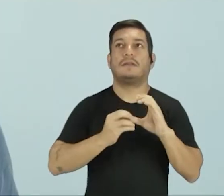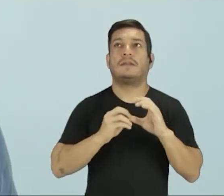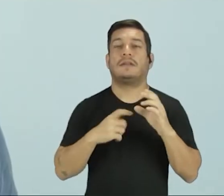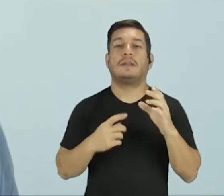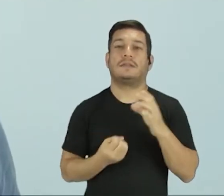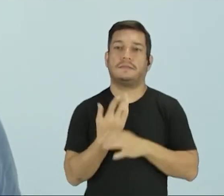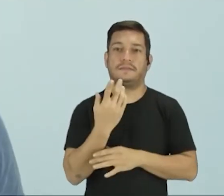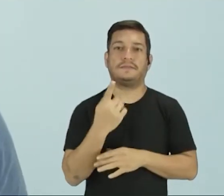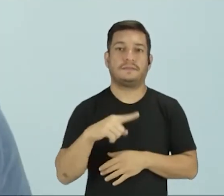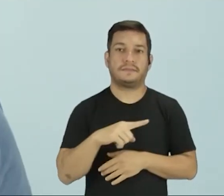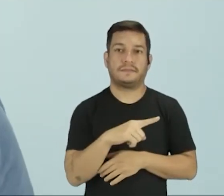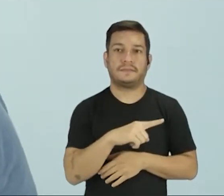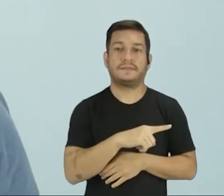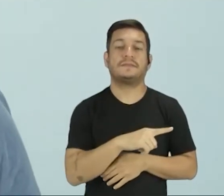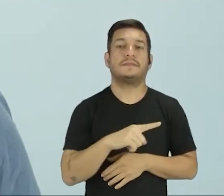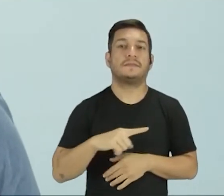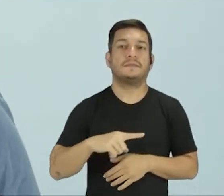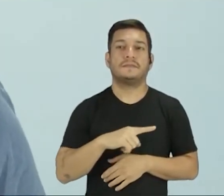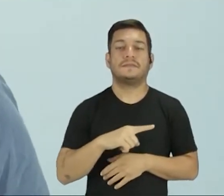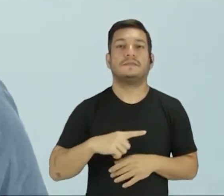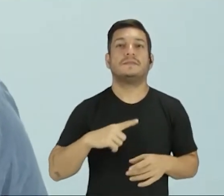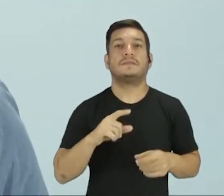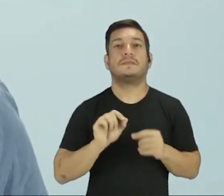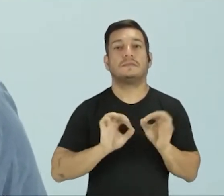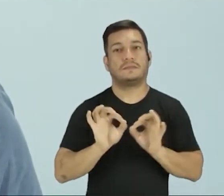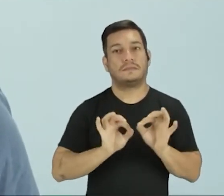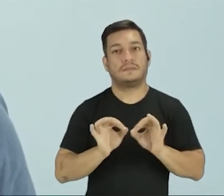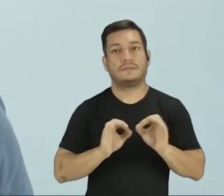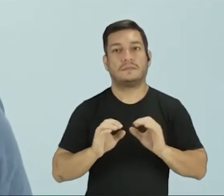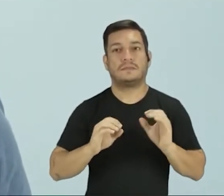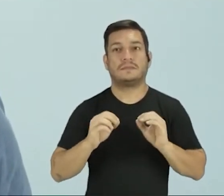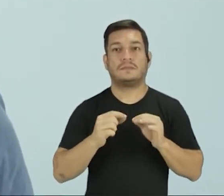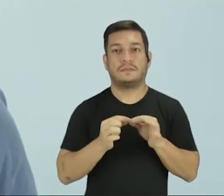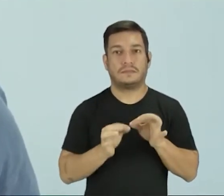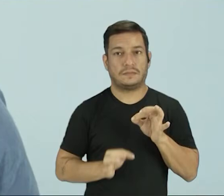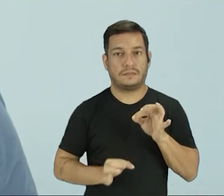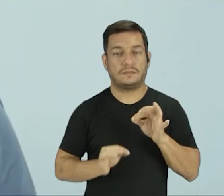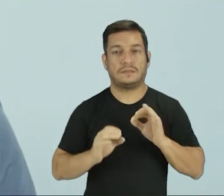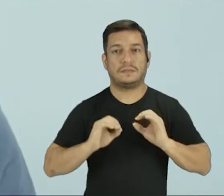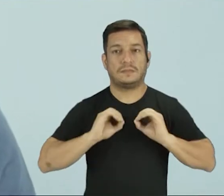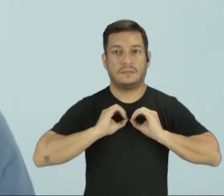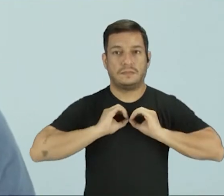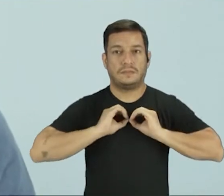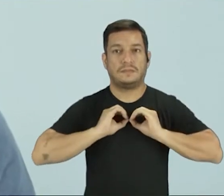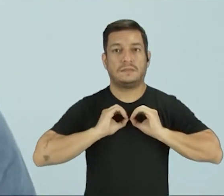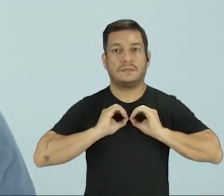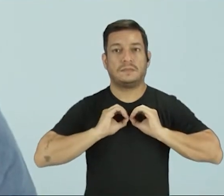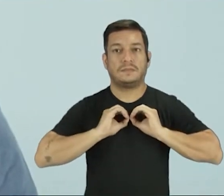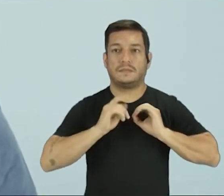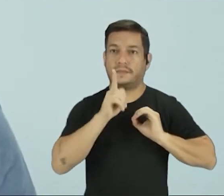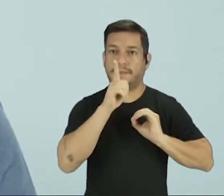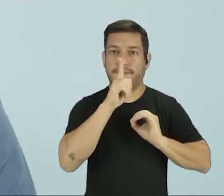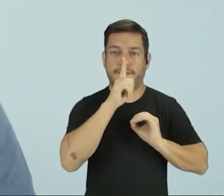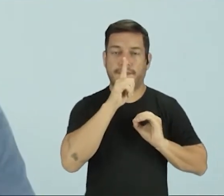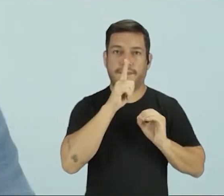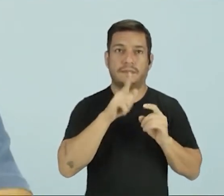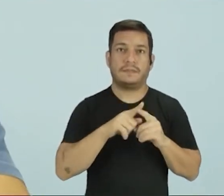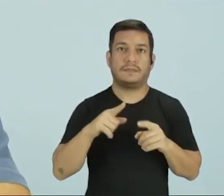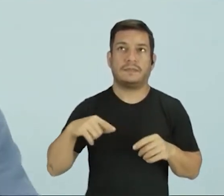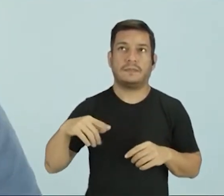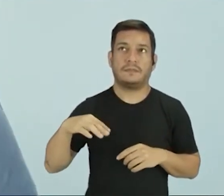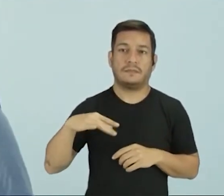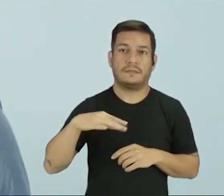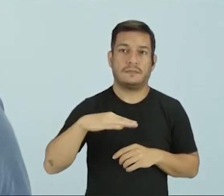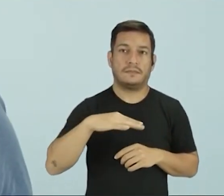origem à espermatogênese. O espermatogênese é formado nos tubos seminíferos. Dos tubos seminíferos, eles vão